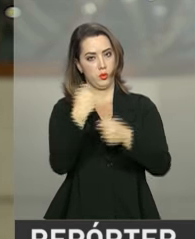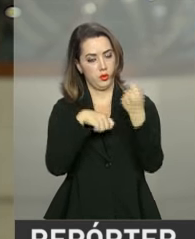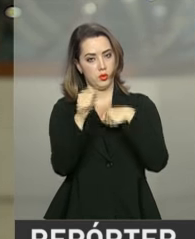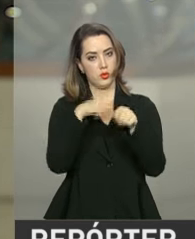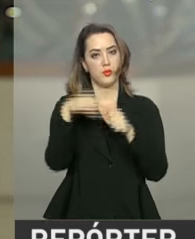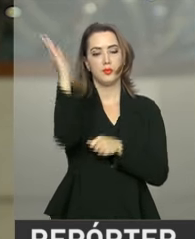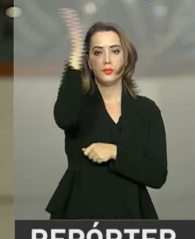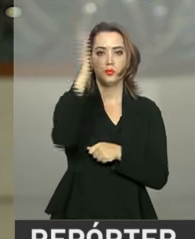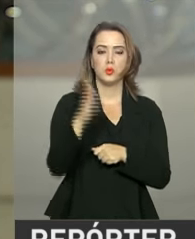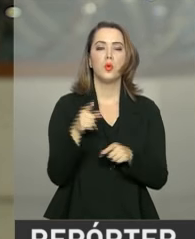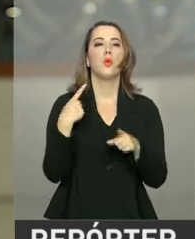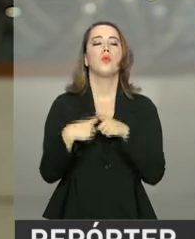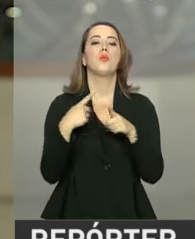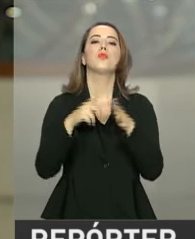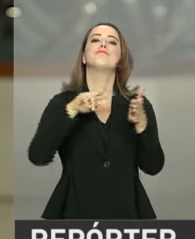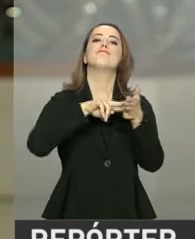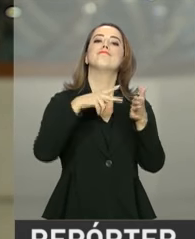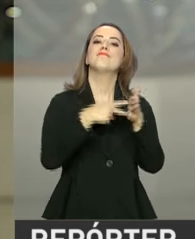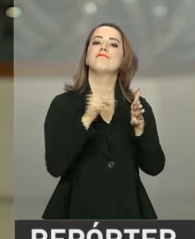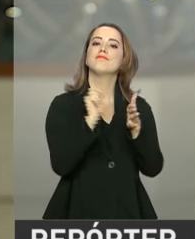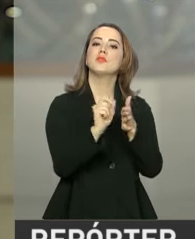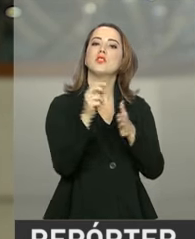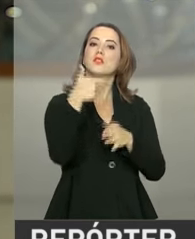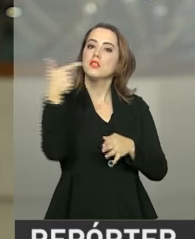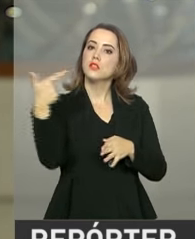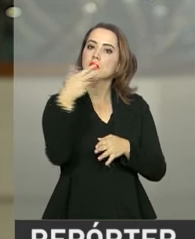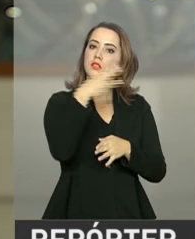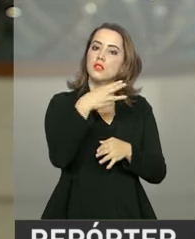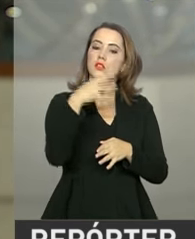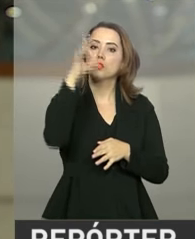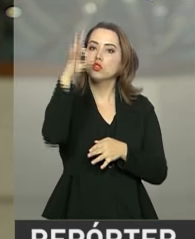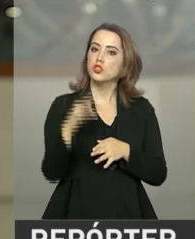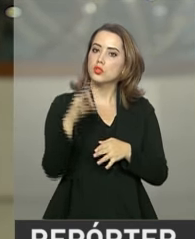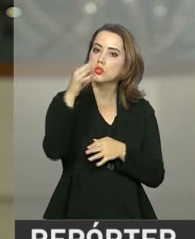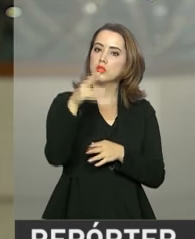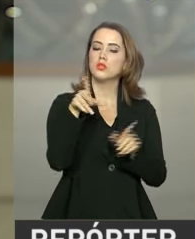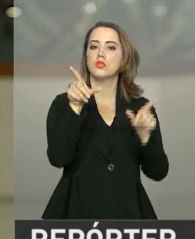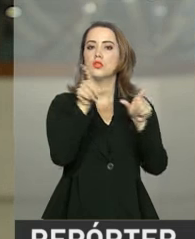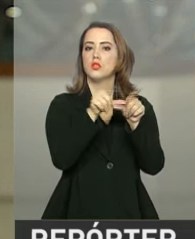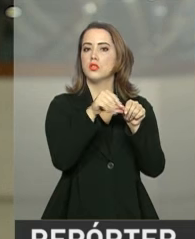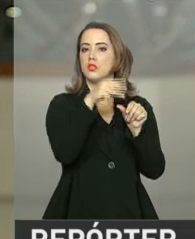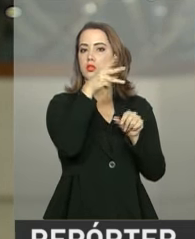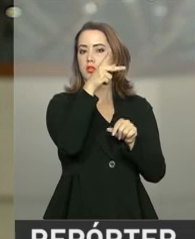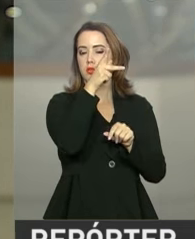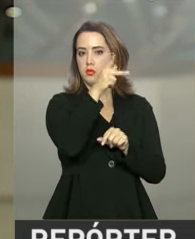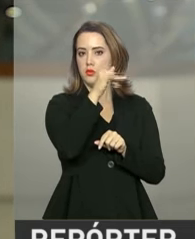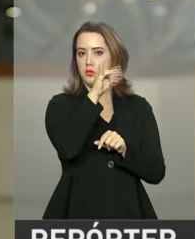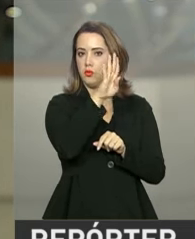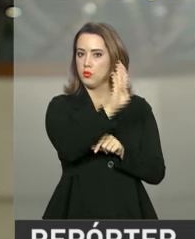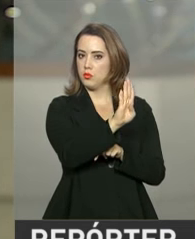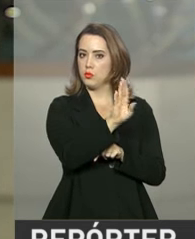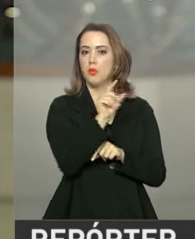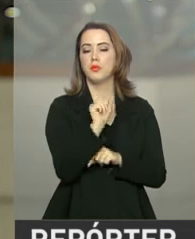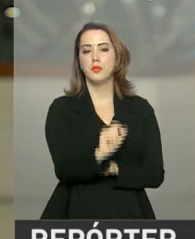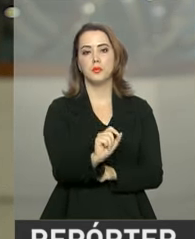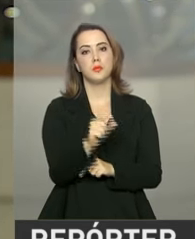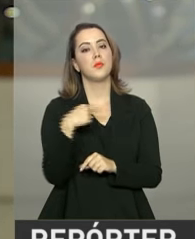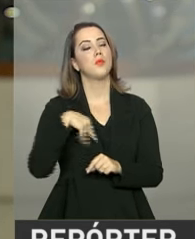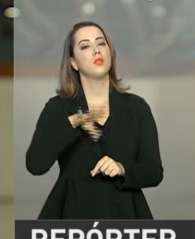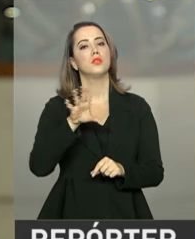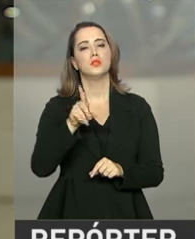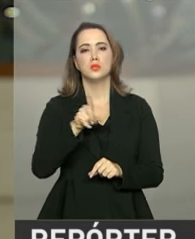brasileira, já que representa 23% do produto interno bruto, ou seja, o conjunto de bens, serviços e